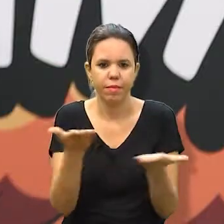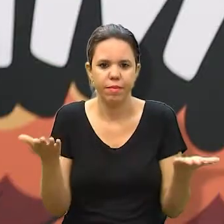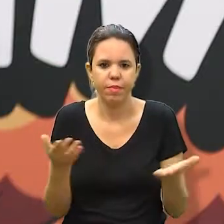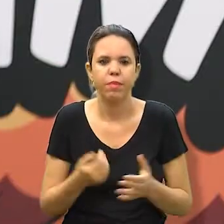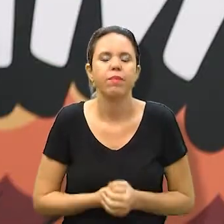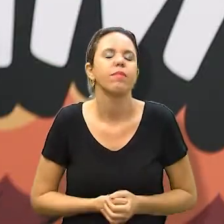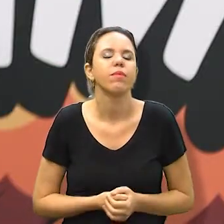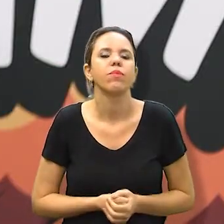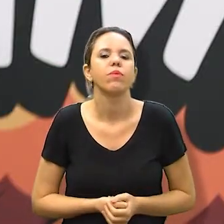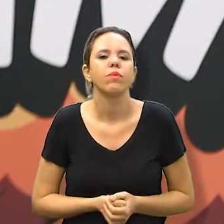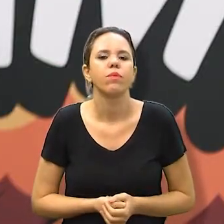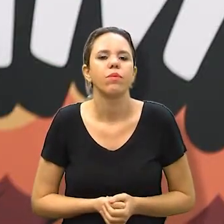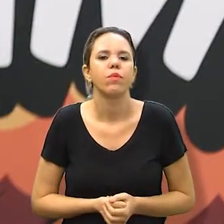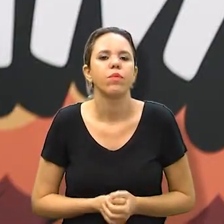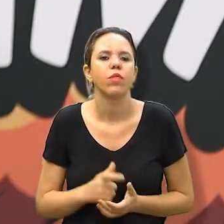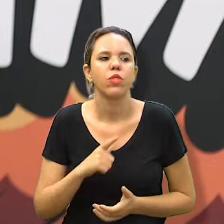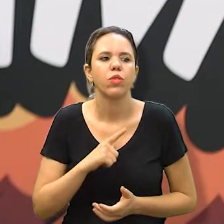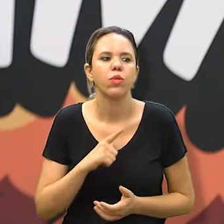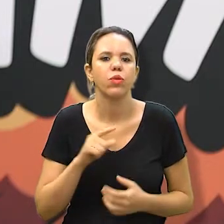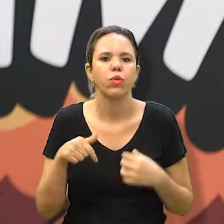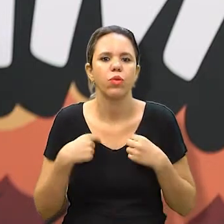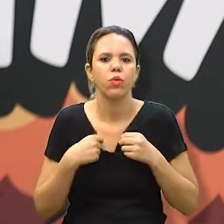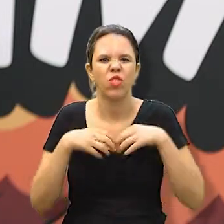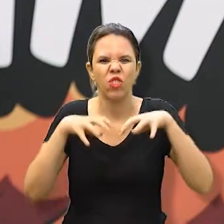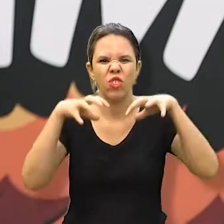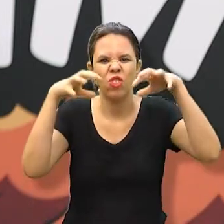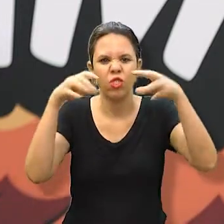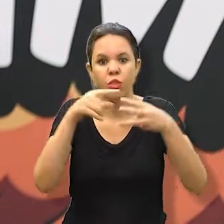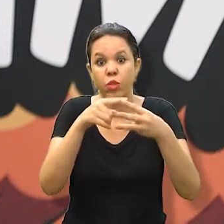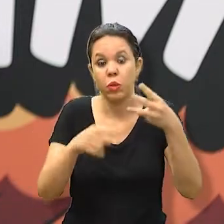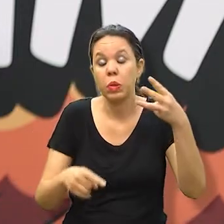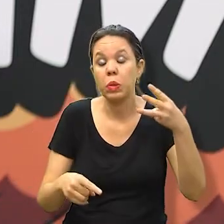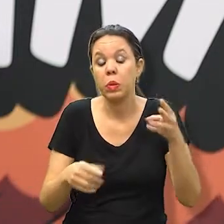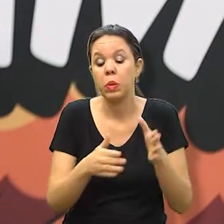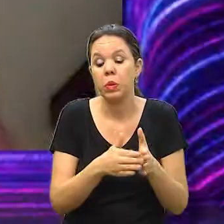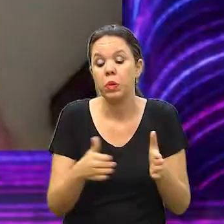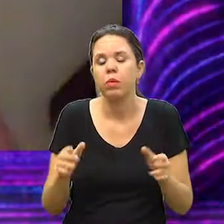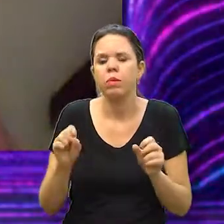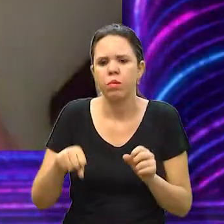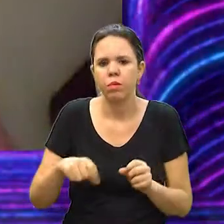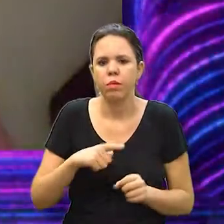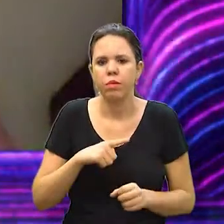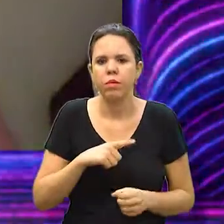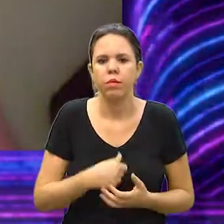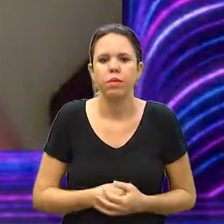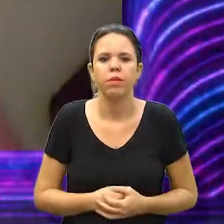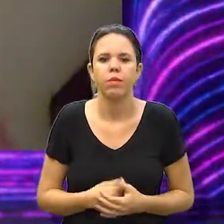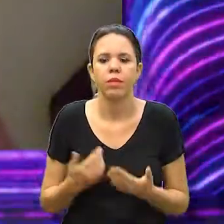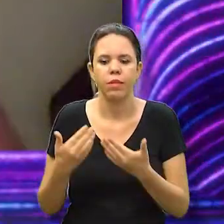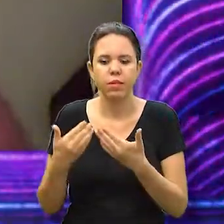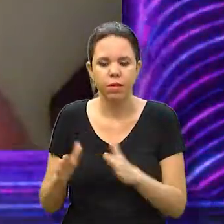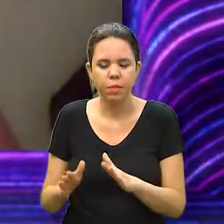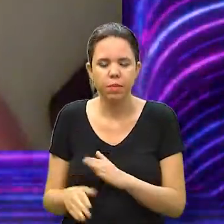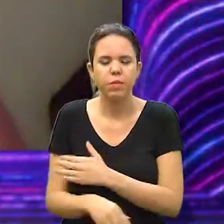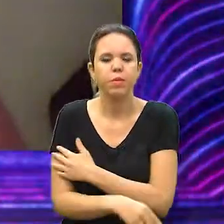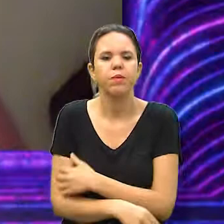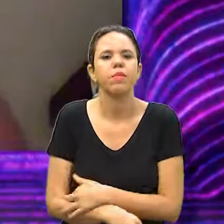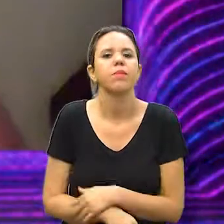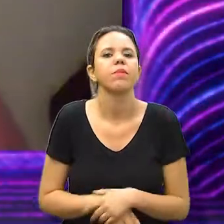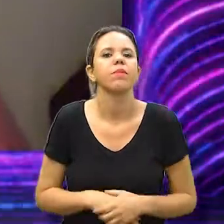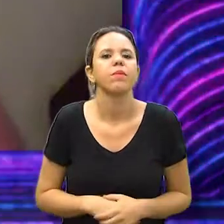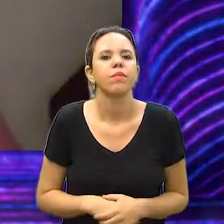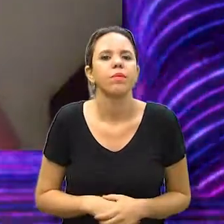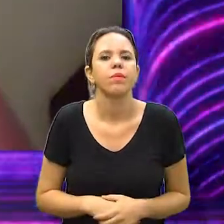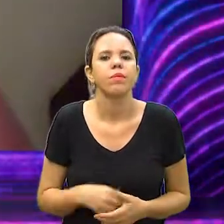Ô Flávia, e aí? Nós temos então Terror em 3 atos? Sim, é um lançamento que